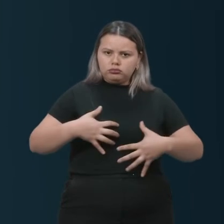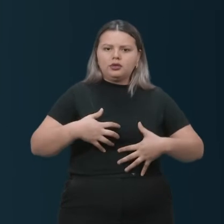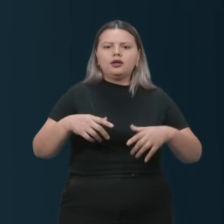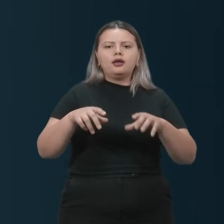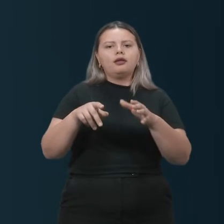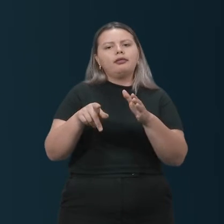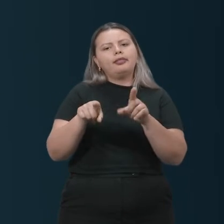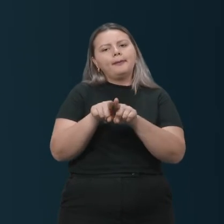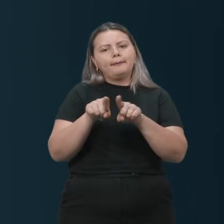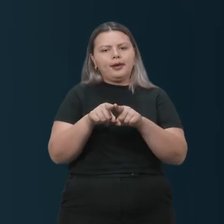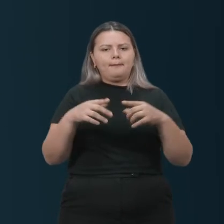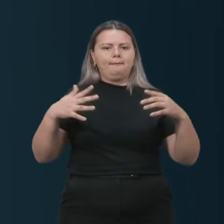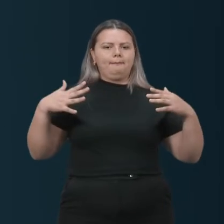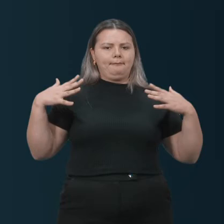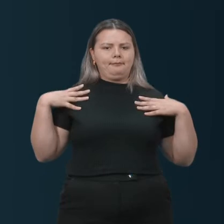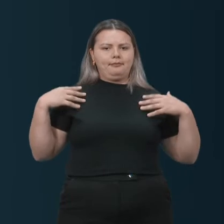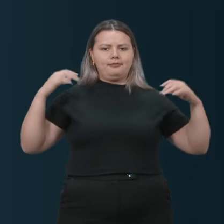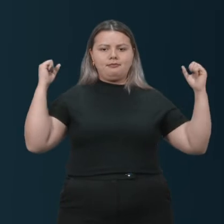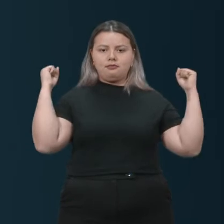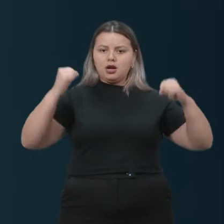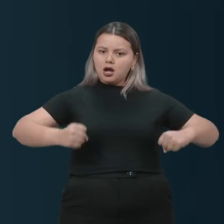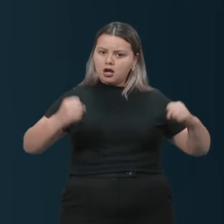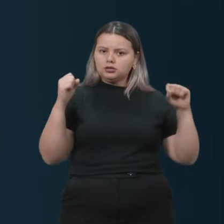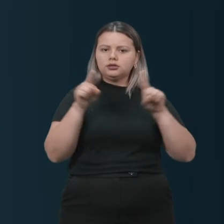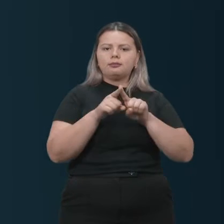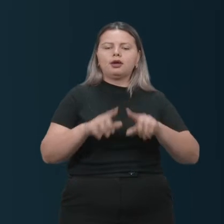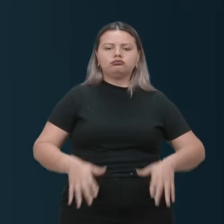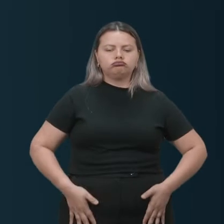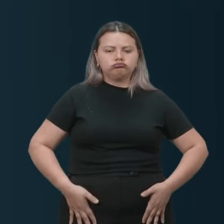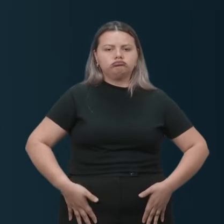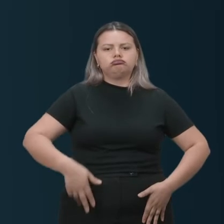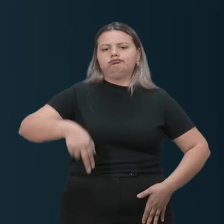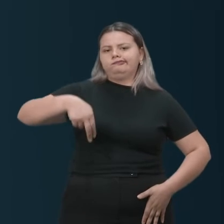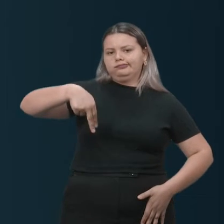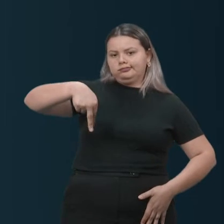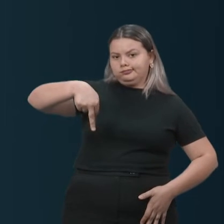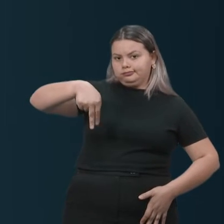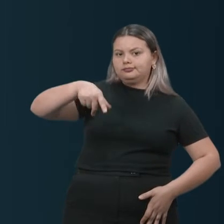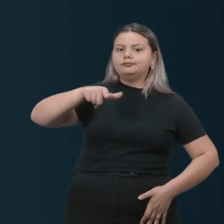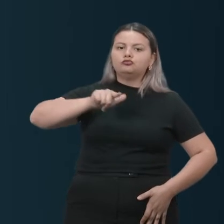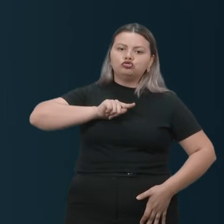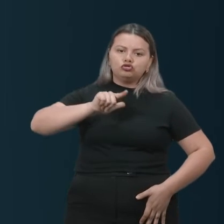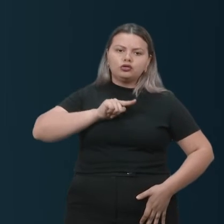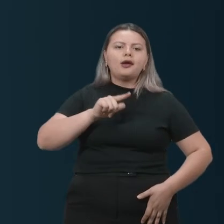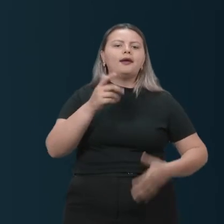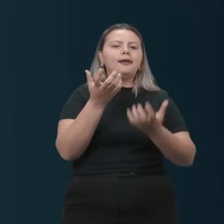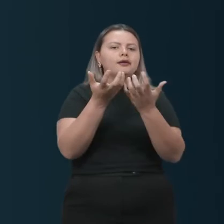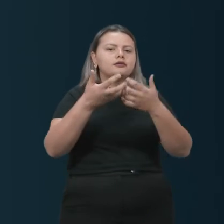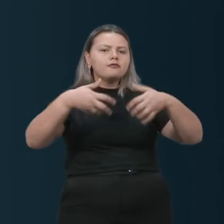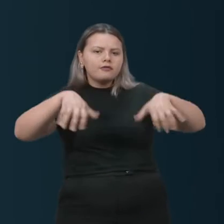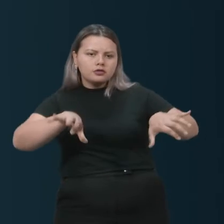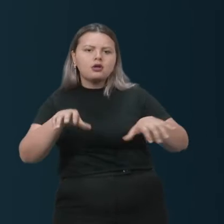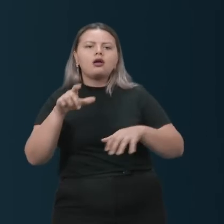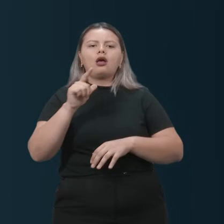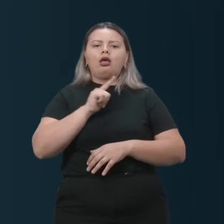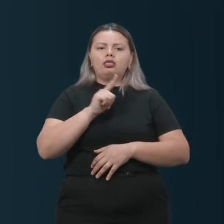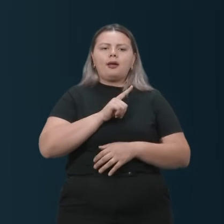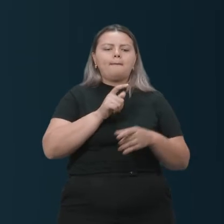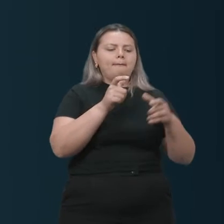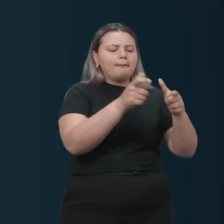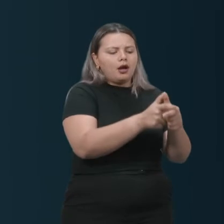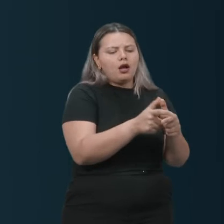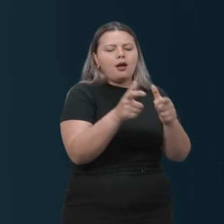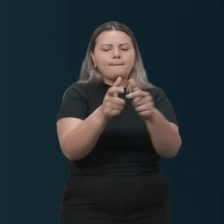nos membros, tanto os superiores quanto os inferiores. A gente tem uma divisão, né, da medula espinal